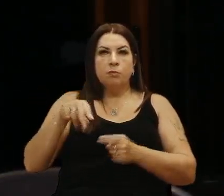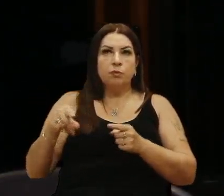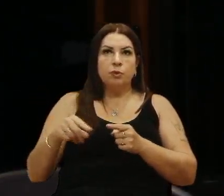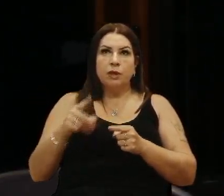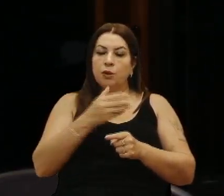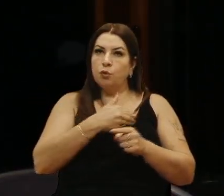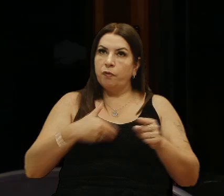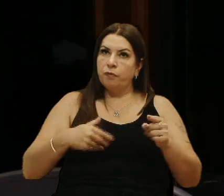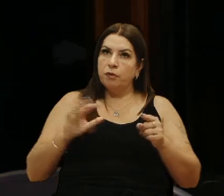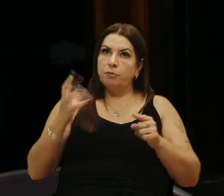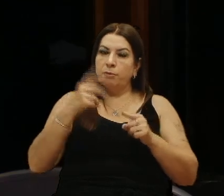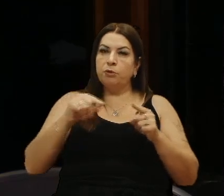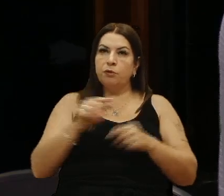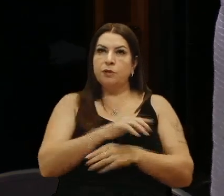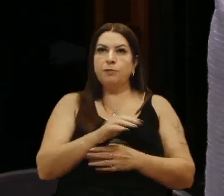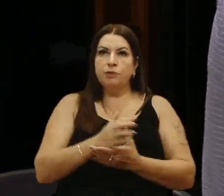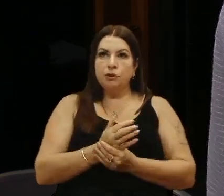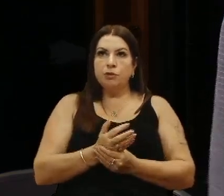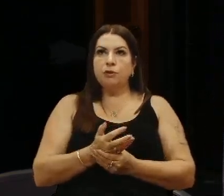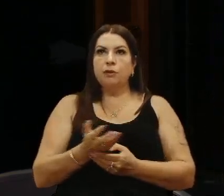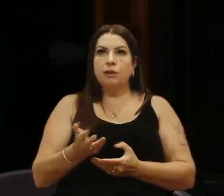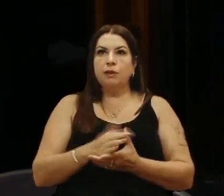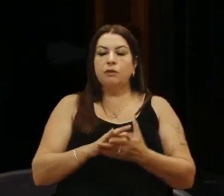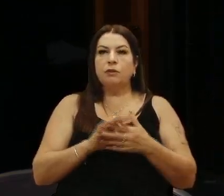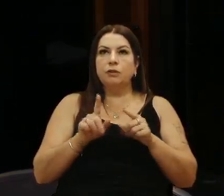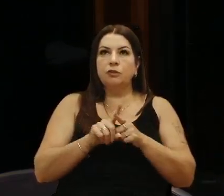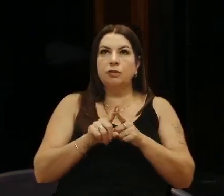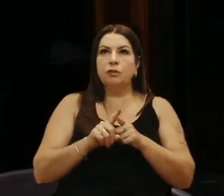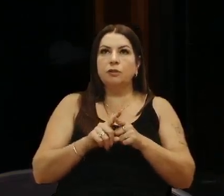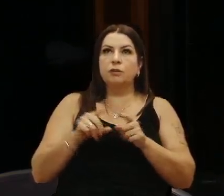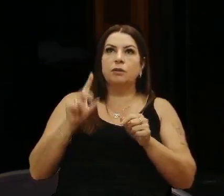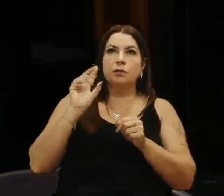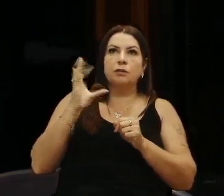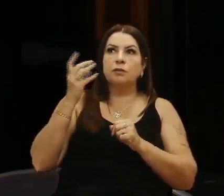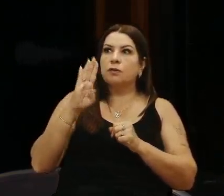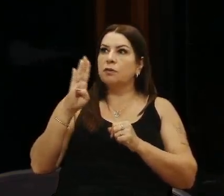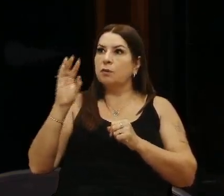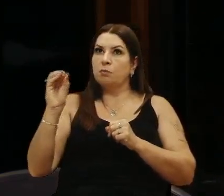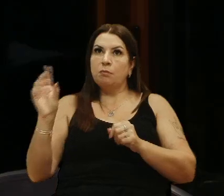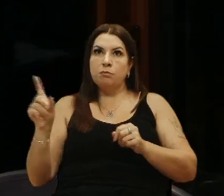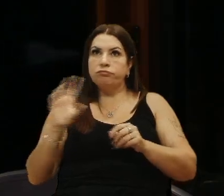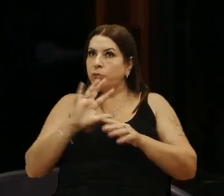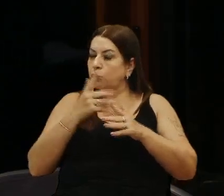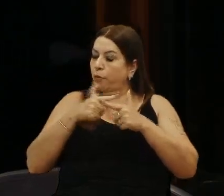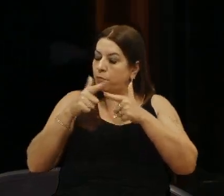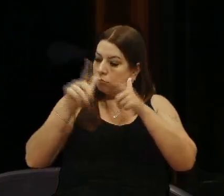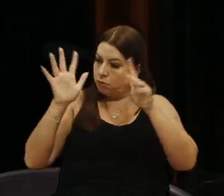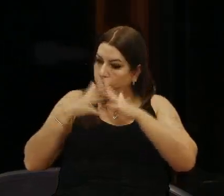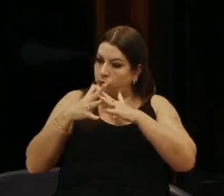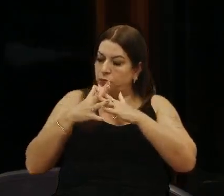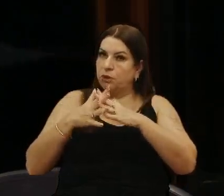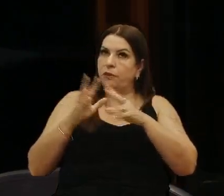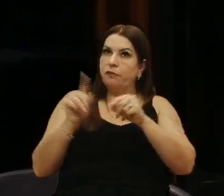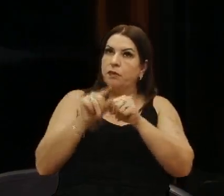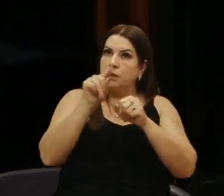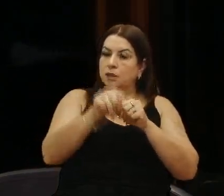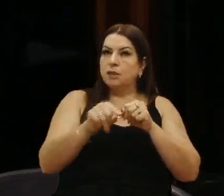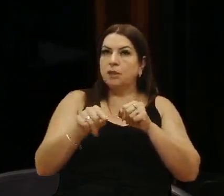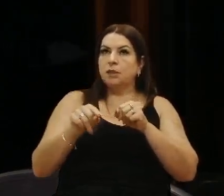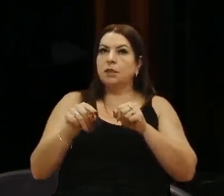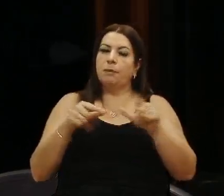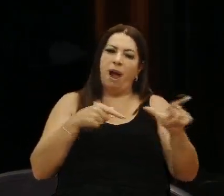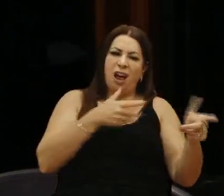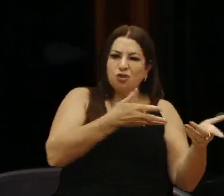é do governo que resolva os seus BOs. Se é para ser coerente, ficar atribuindo aqui, fazer